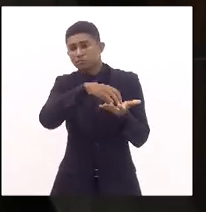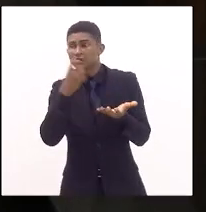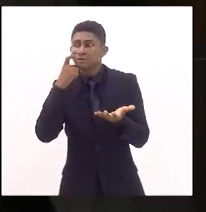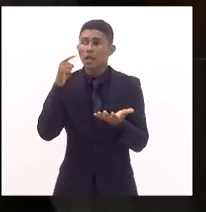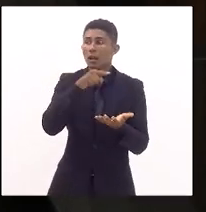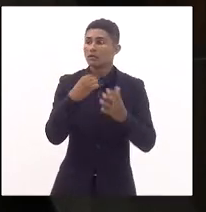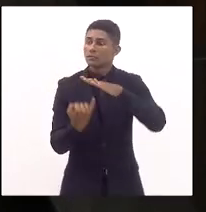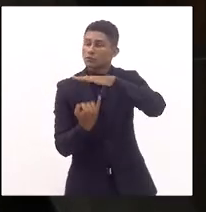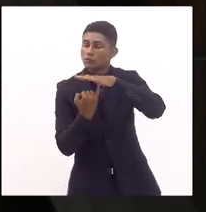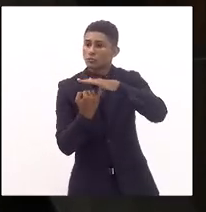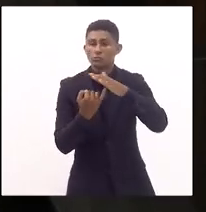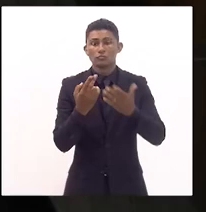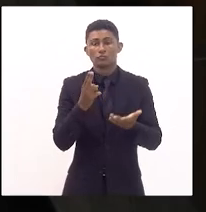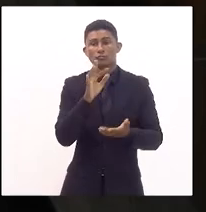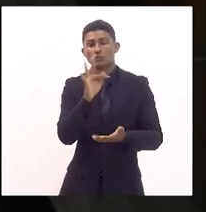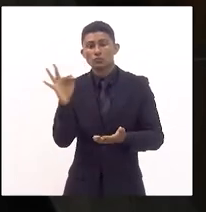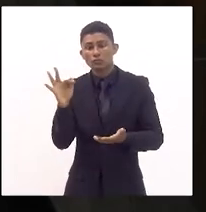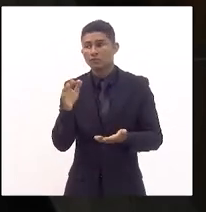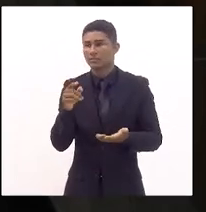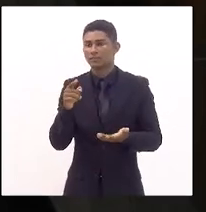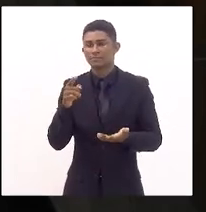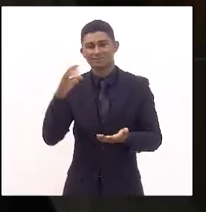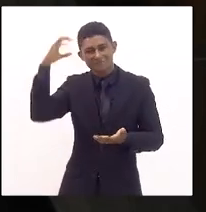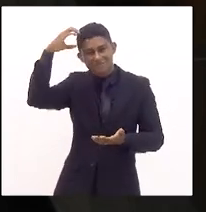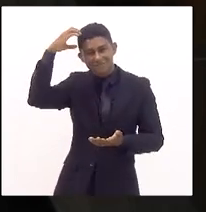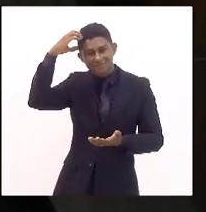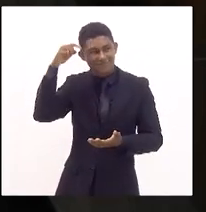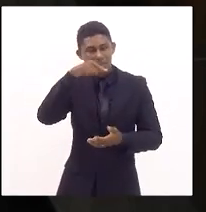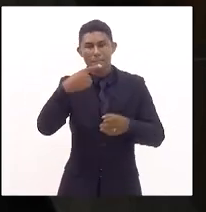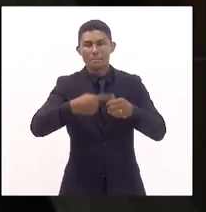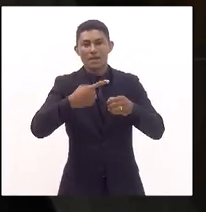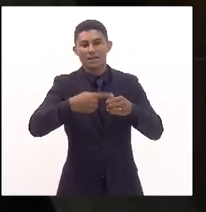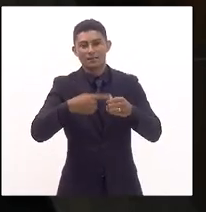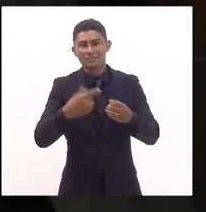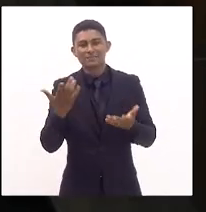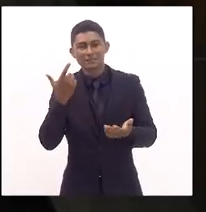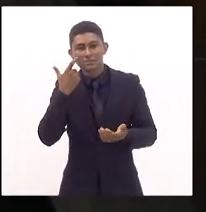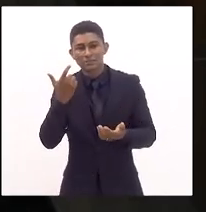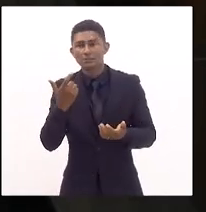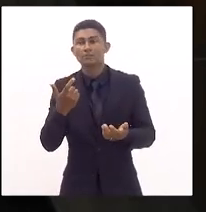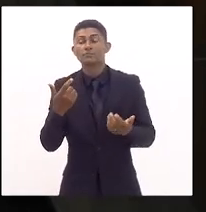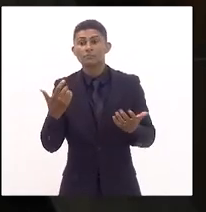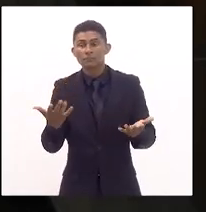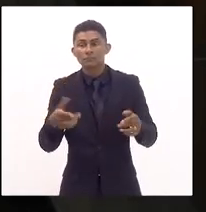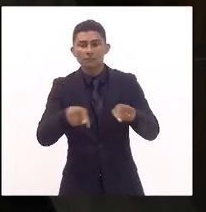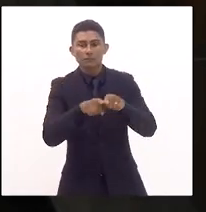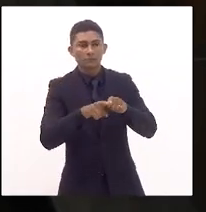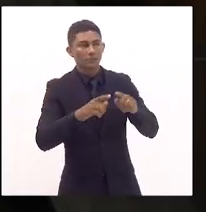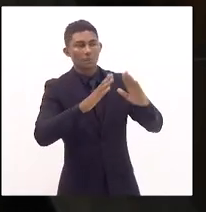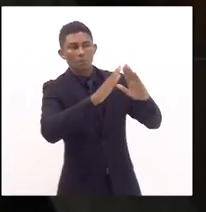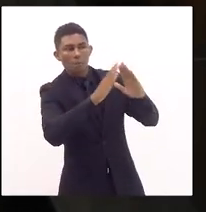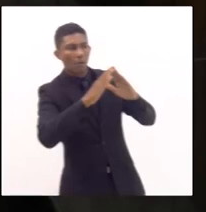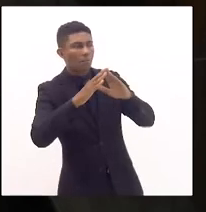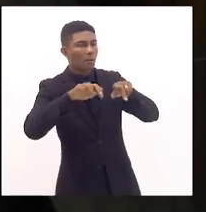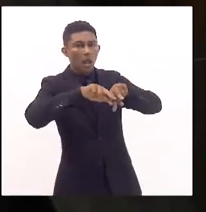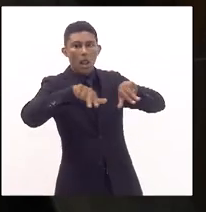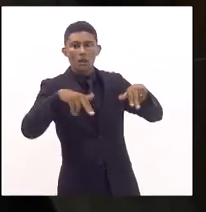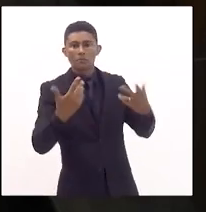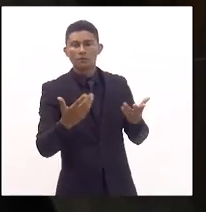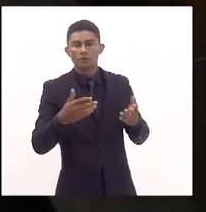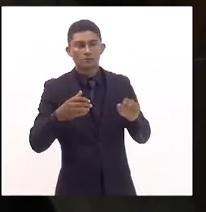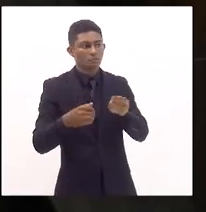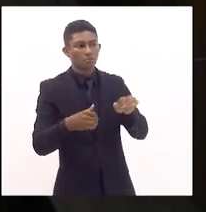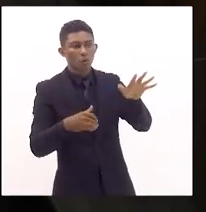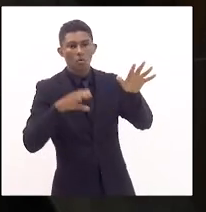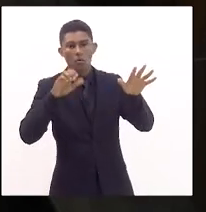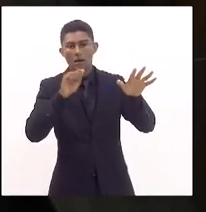do Instituto da UF em Angra, no bairro da Jacuecanga. Então, assim, os tempos históricos do funcionamento do curso no Morro do Abel e no Morro